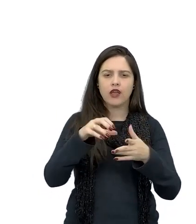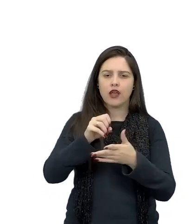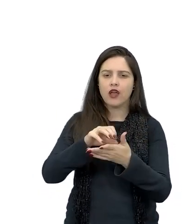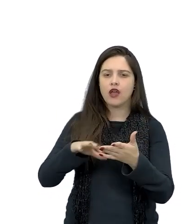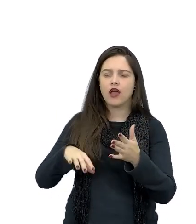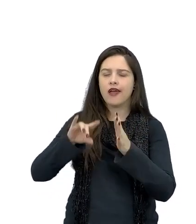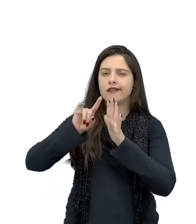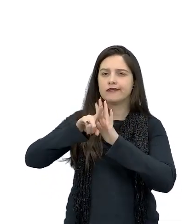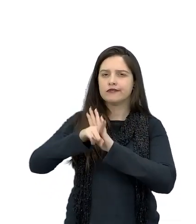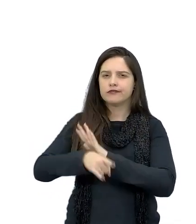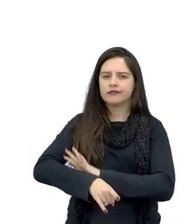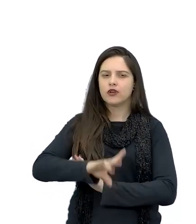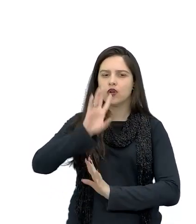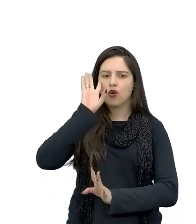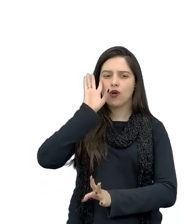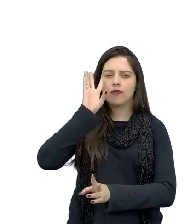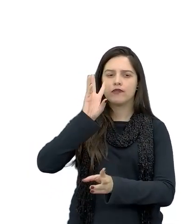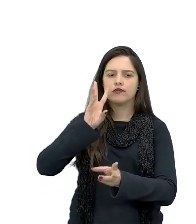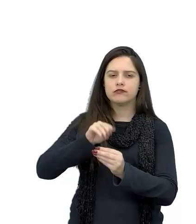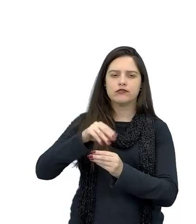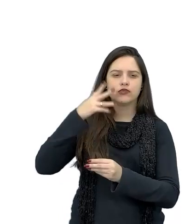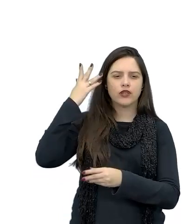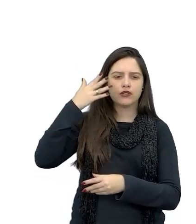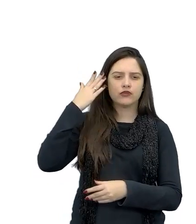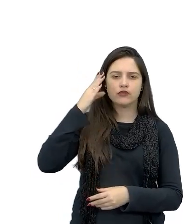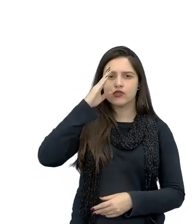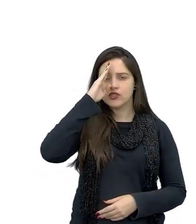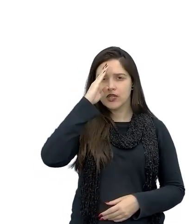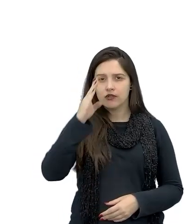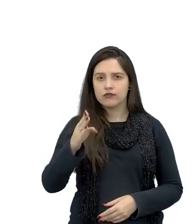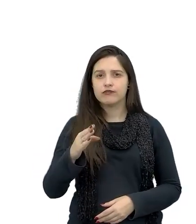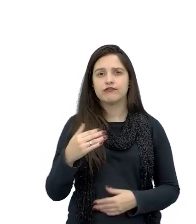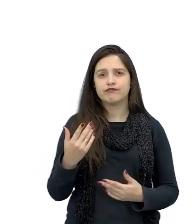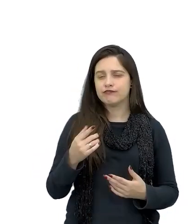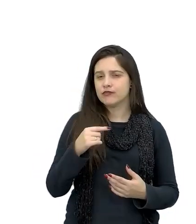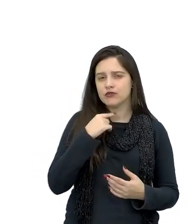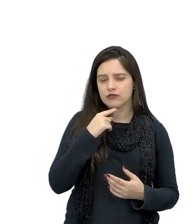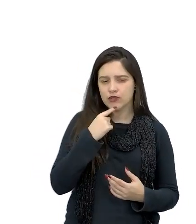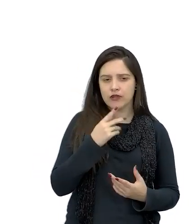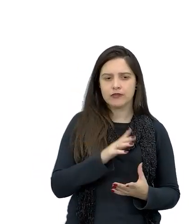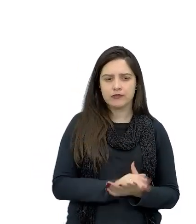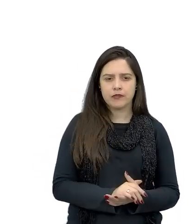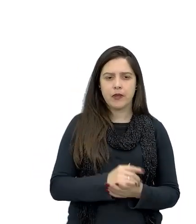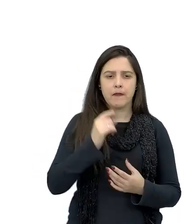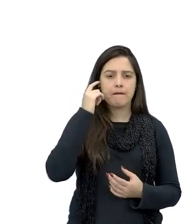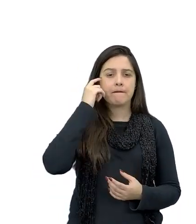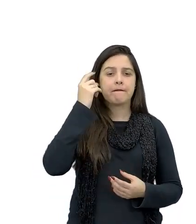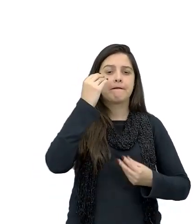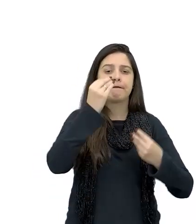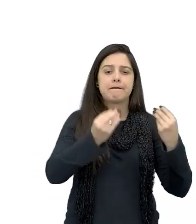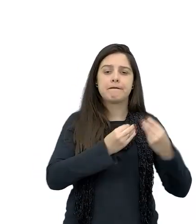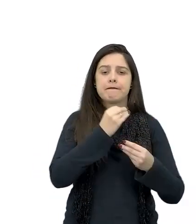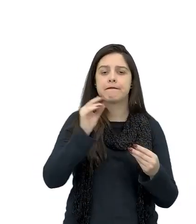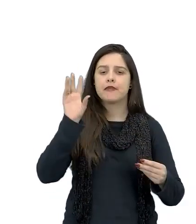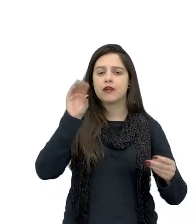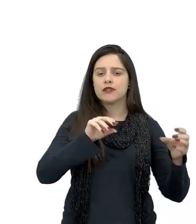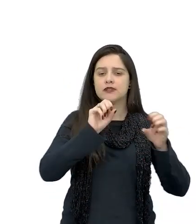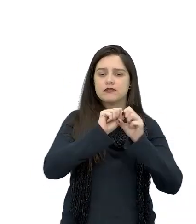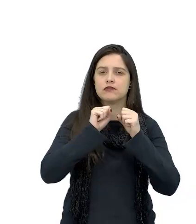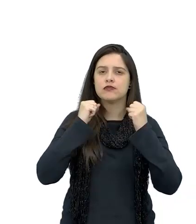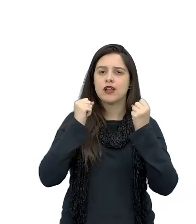para aprofundar a compreensão dos discursos direto e indireto. Pensar em como se pode